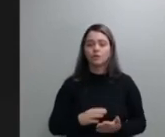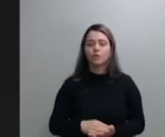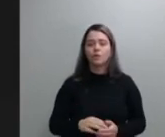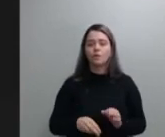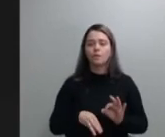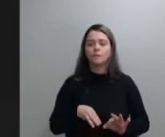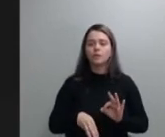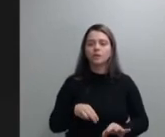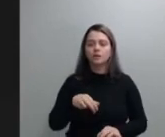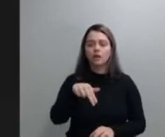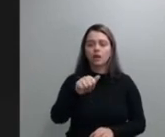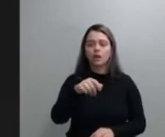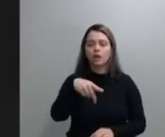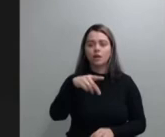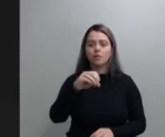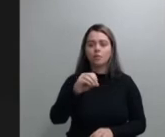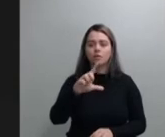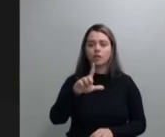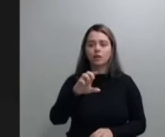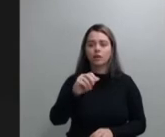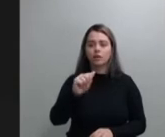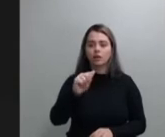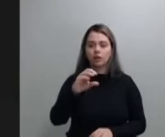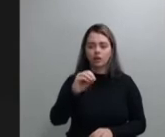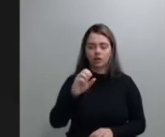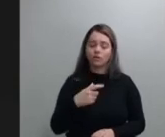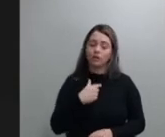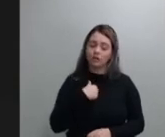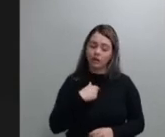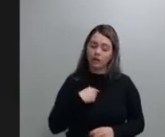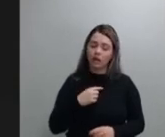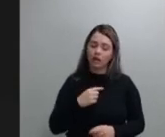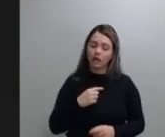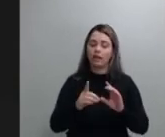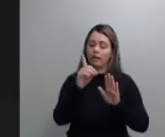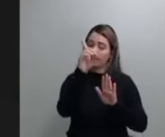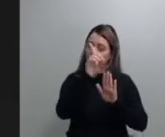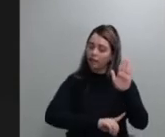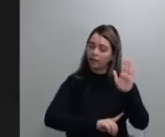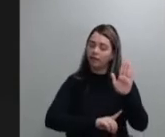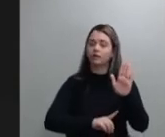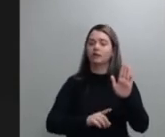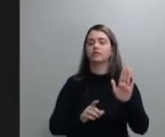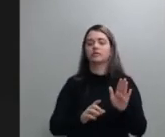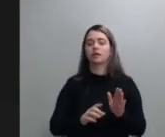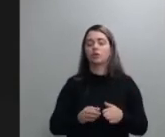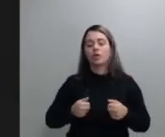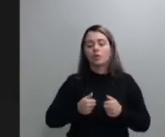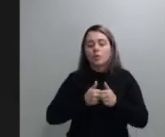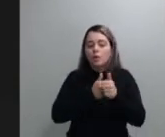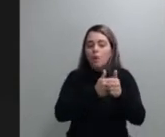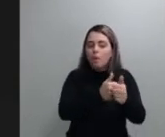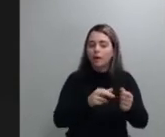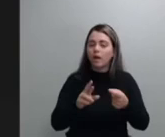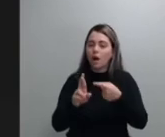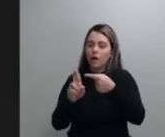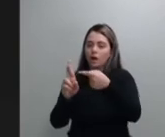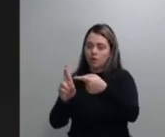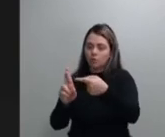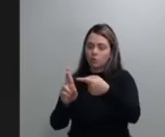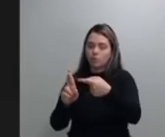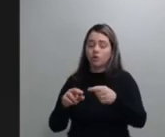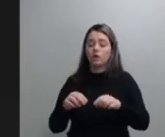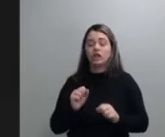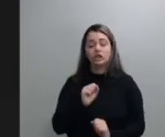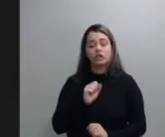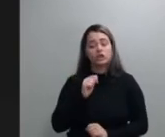observando que estamos em série de embargos de declaração também acompanhar o relator já que na visão dele não houve vício